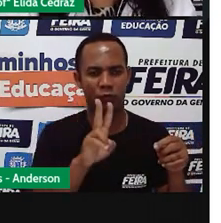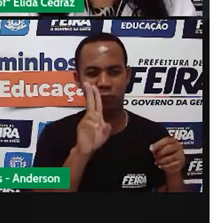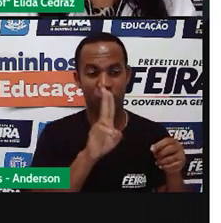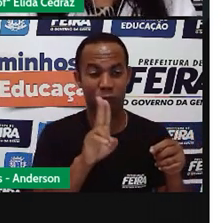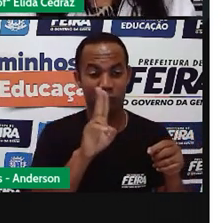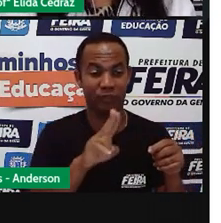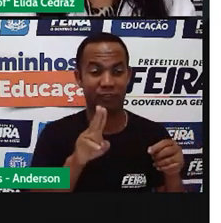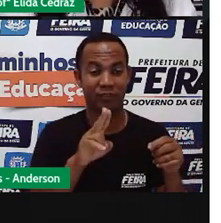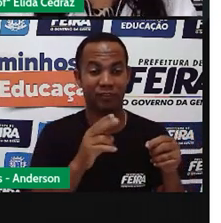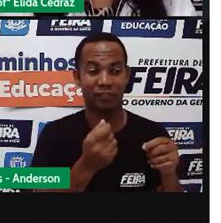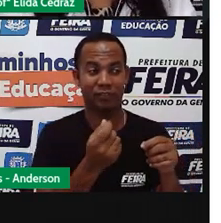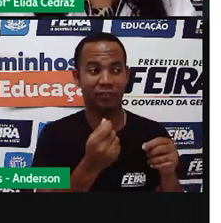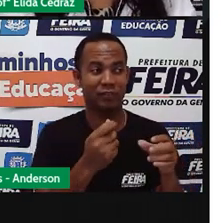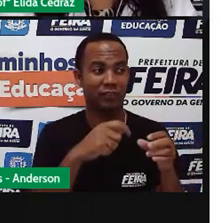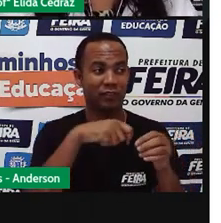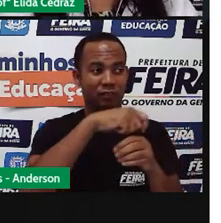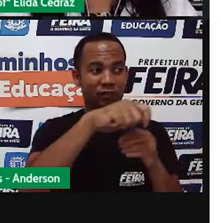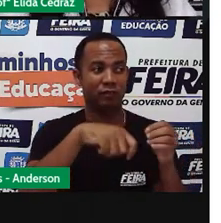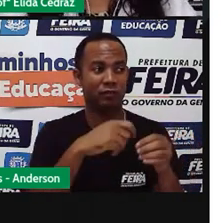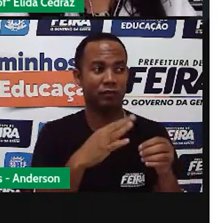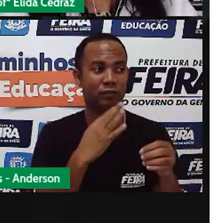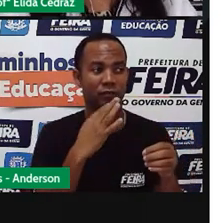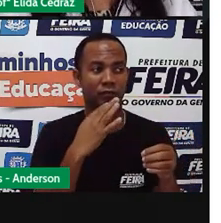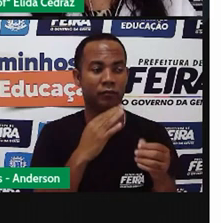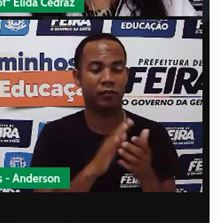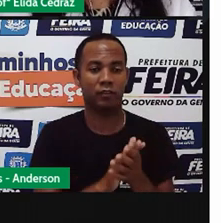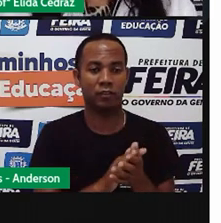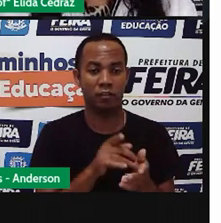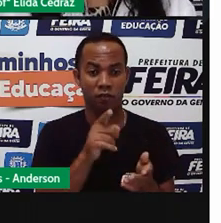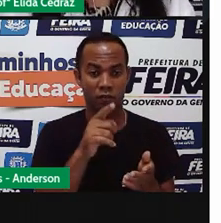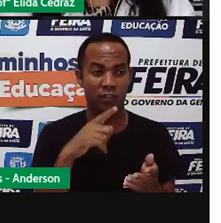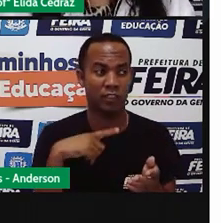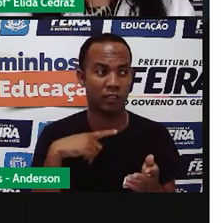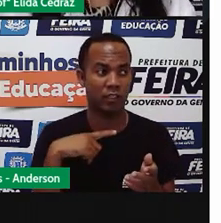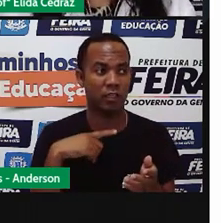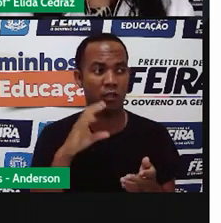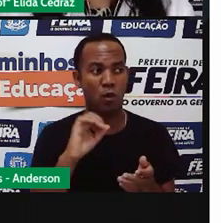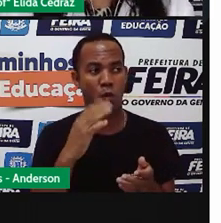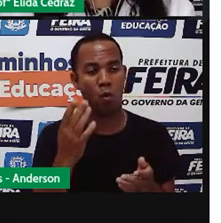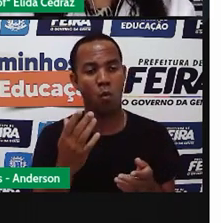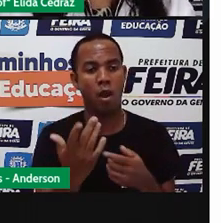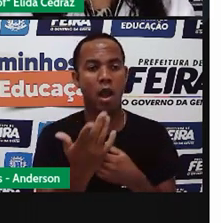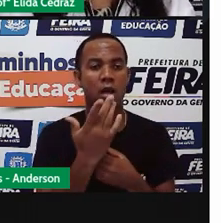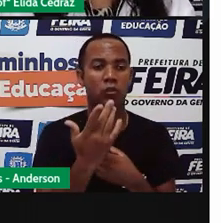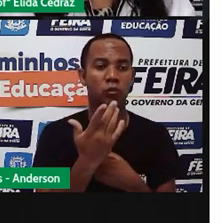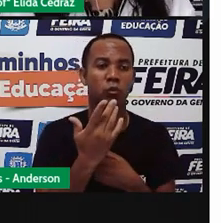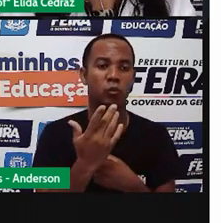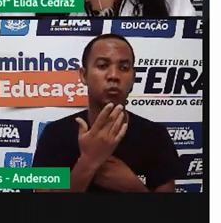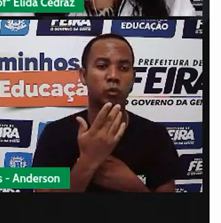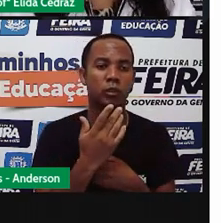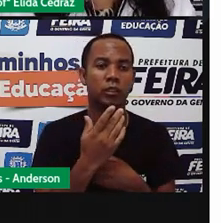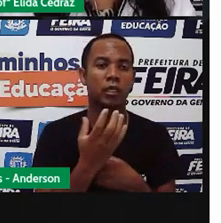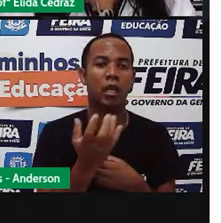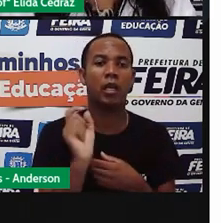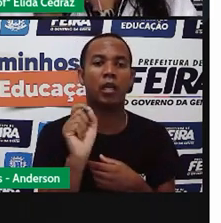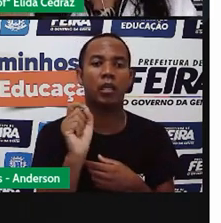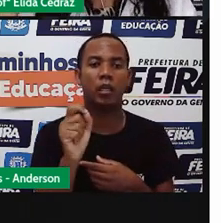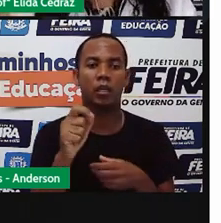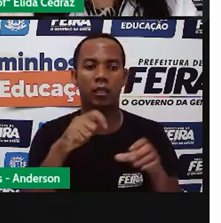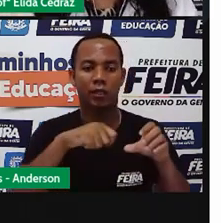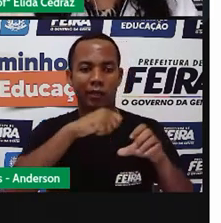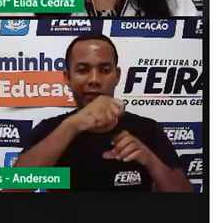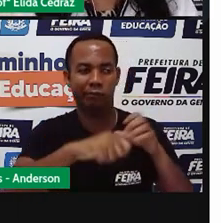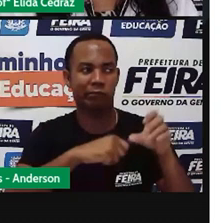dinheiro, amarrar jornal, essas coisas. Se você não tiver, você vai pedir ajuda. Alguém vai ajudar você a amarrar. Pode ser um